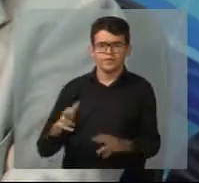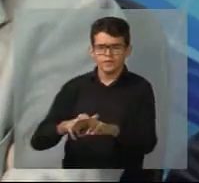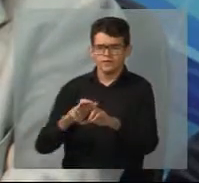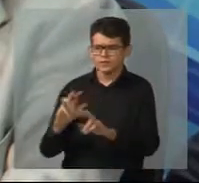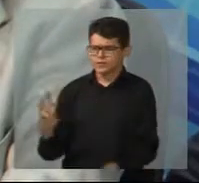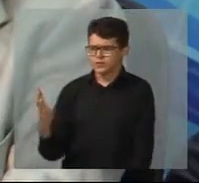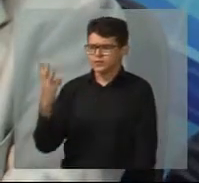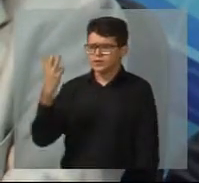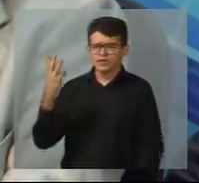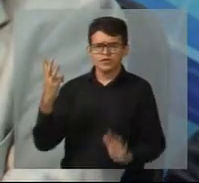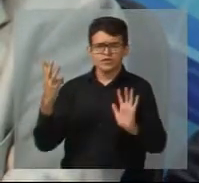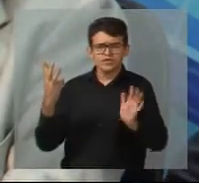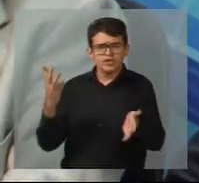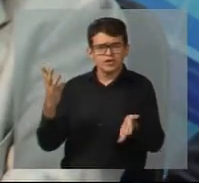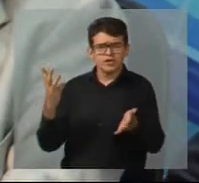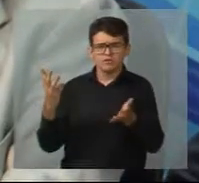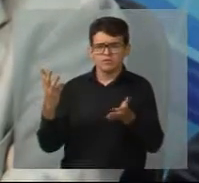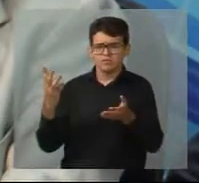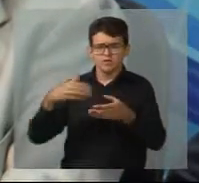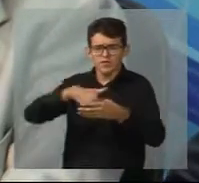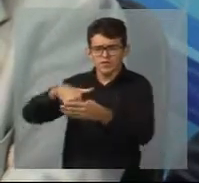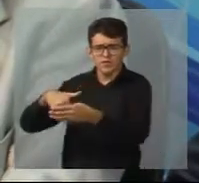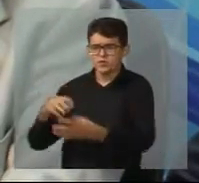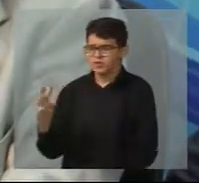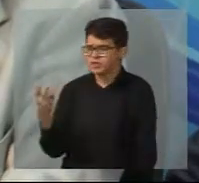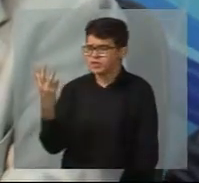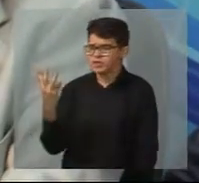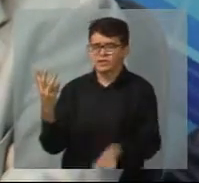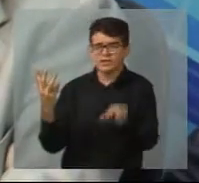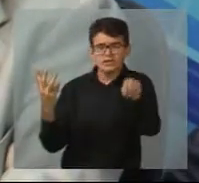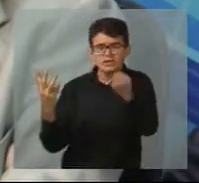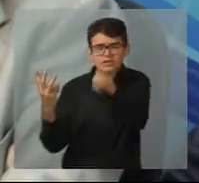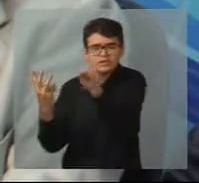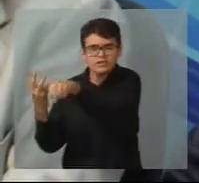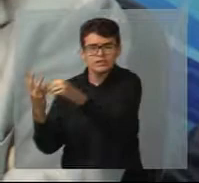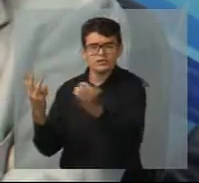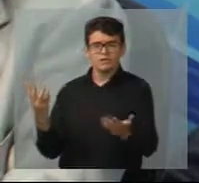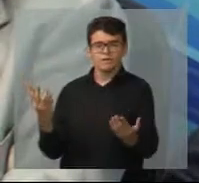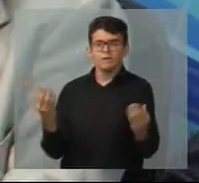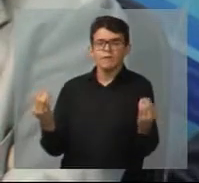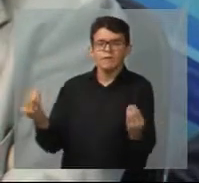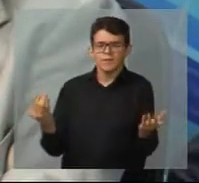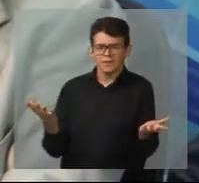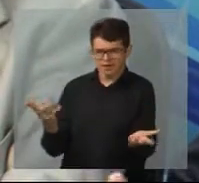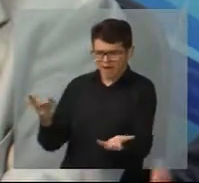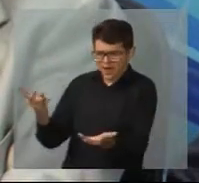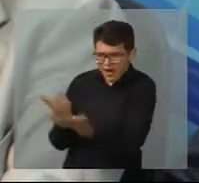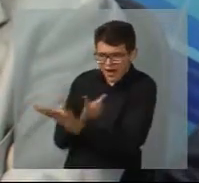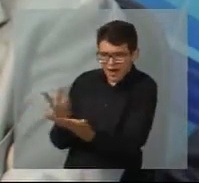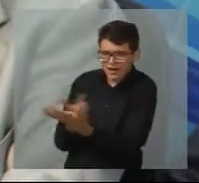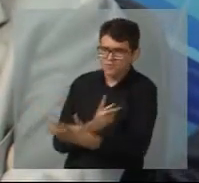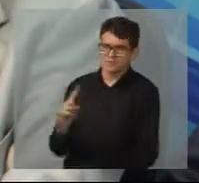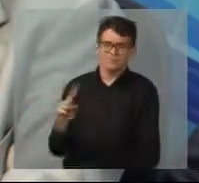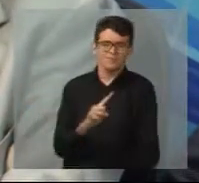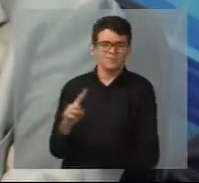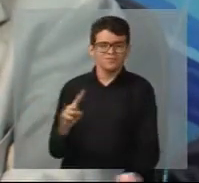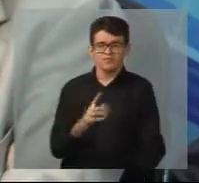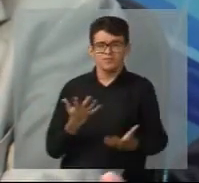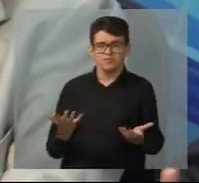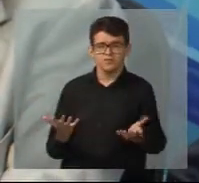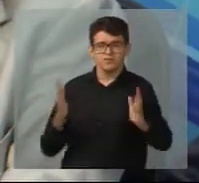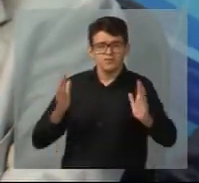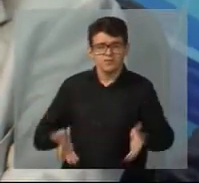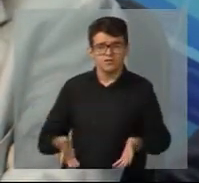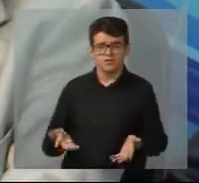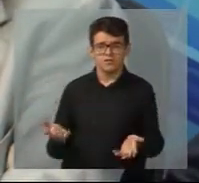juízes contém algum equívoco grosseiro. Né? Sem falar no fato de que eles acataram